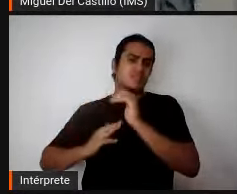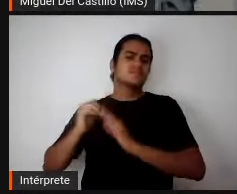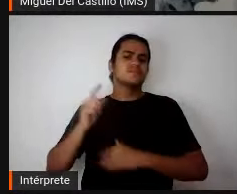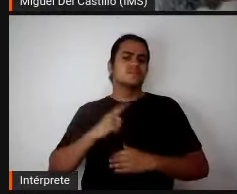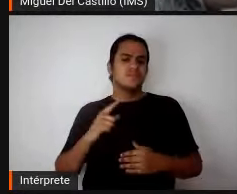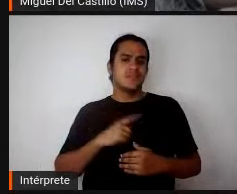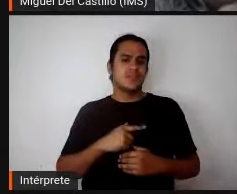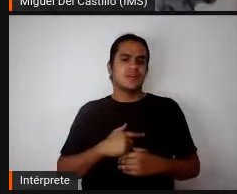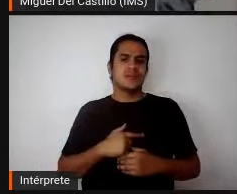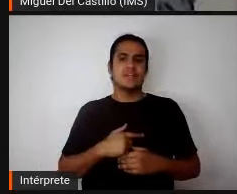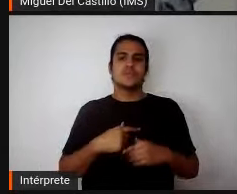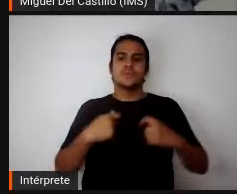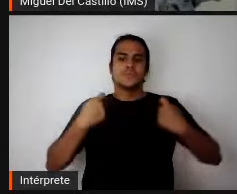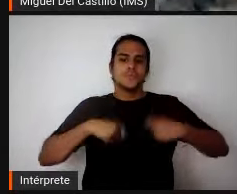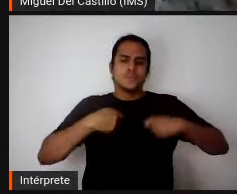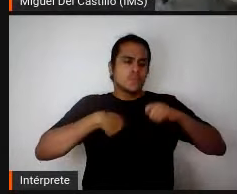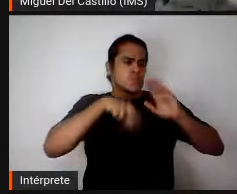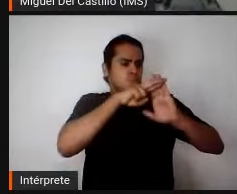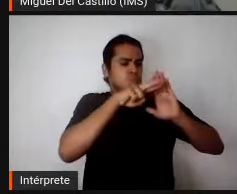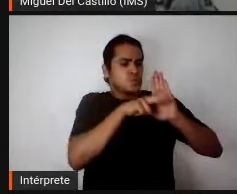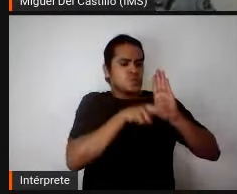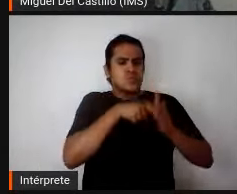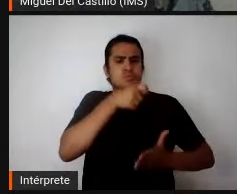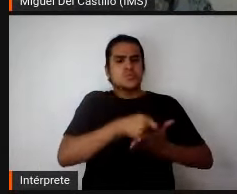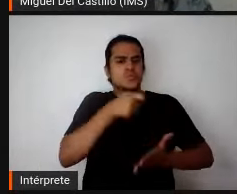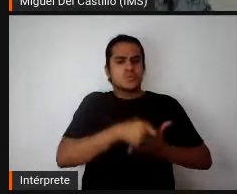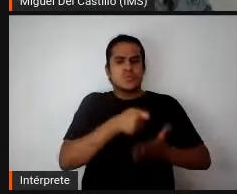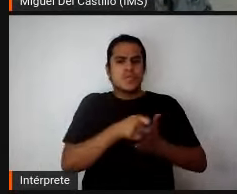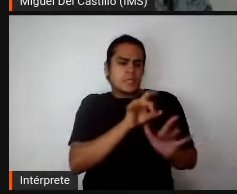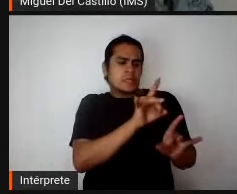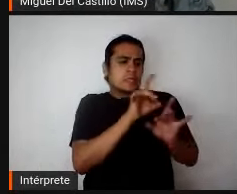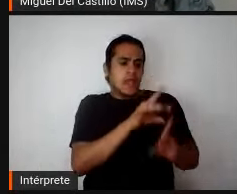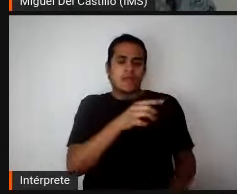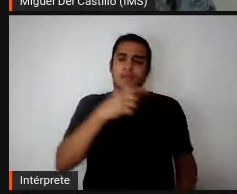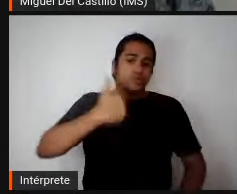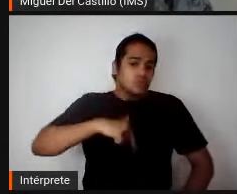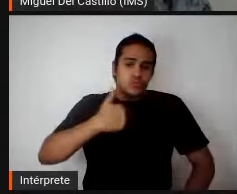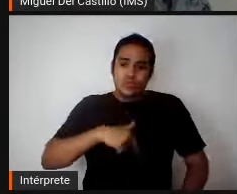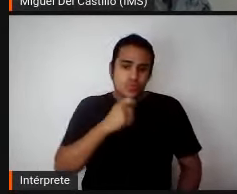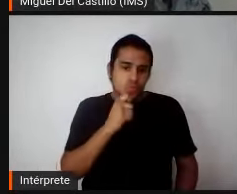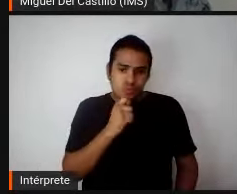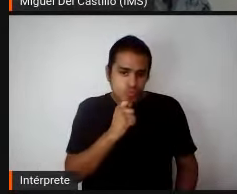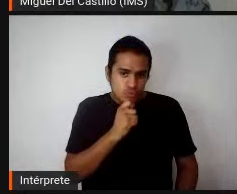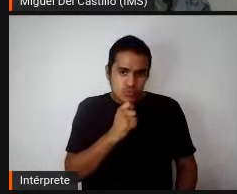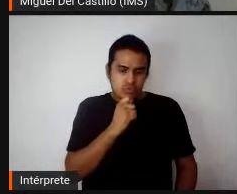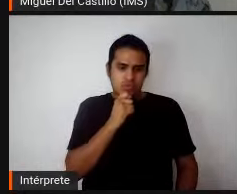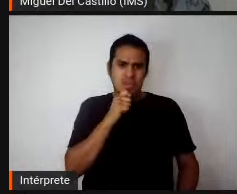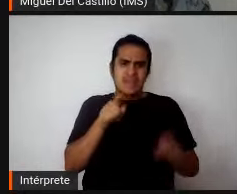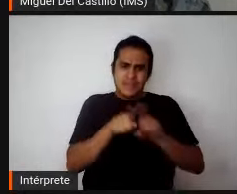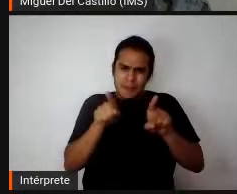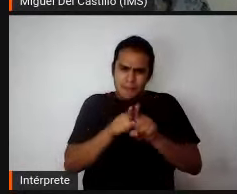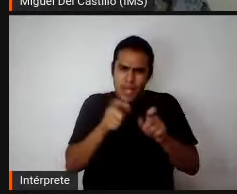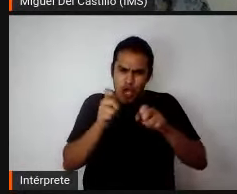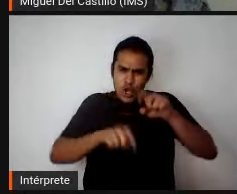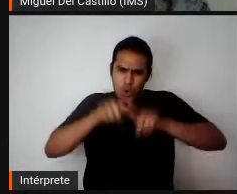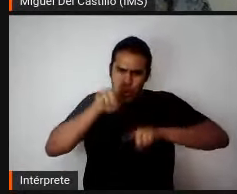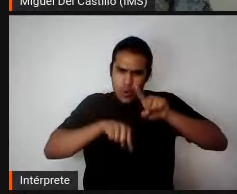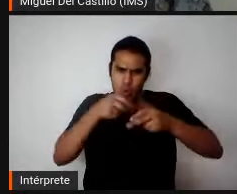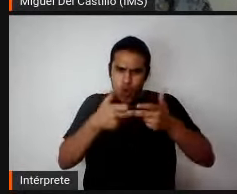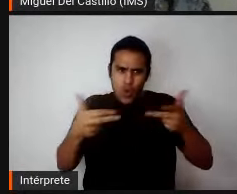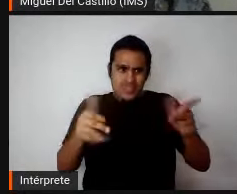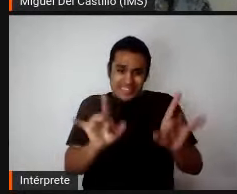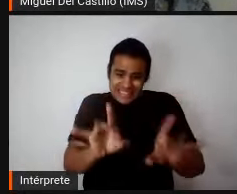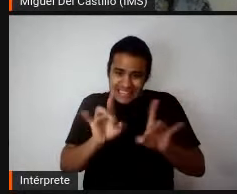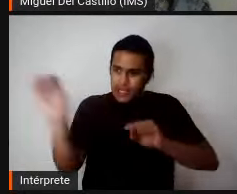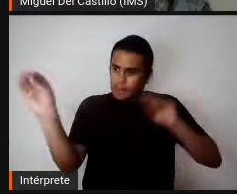pouco rigor técnico e com poucos elementos técnicos